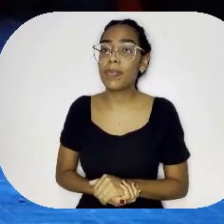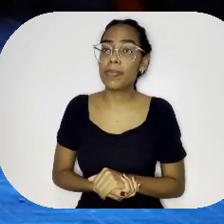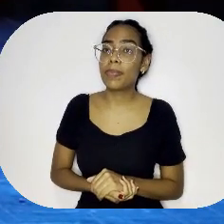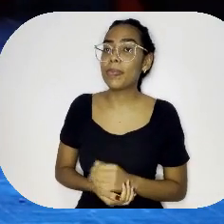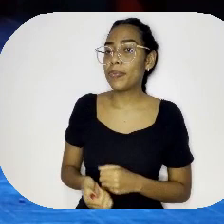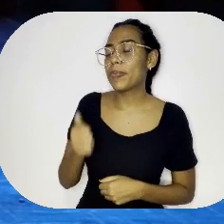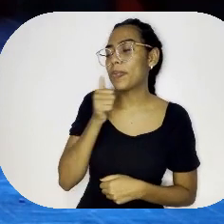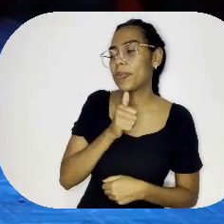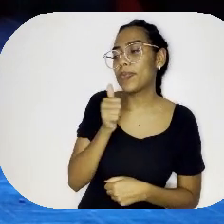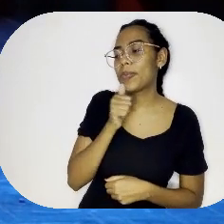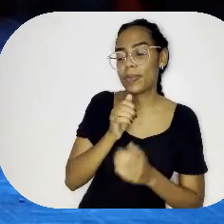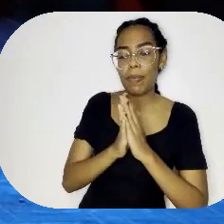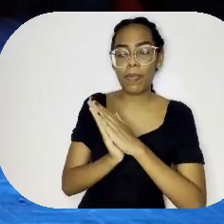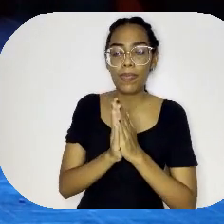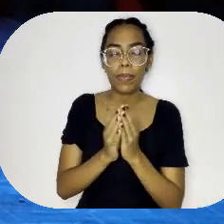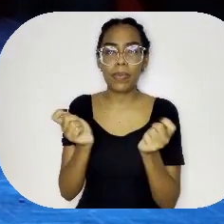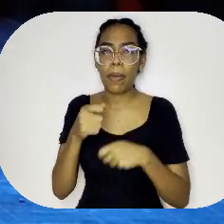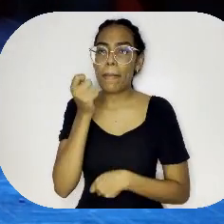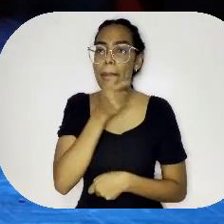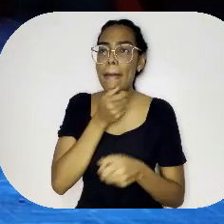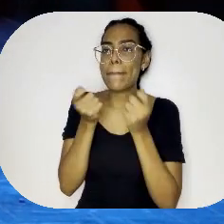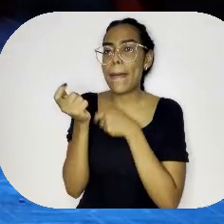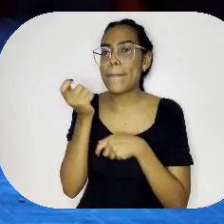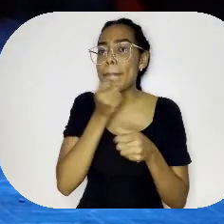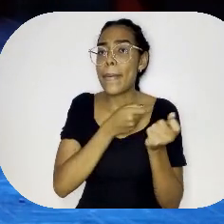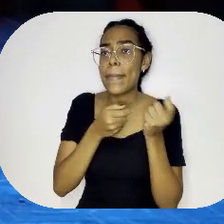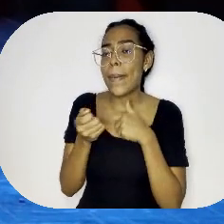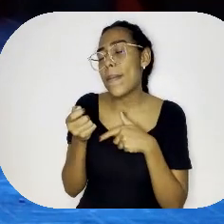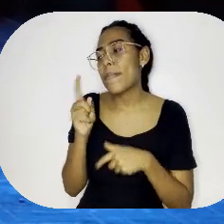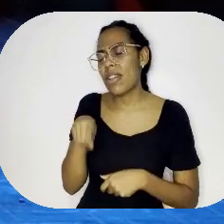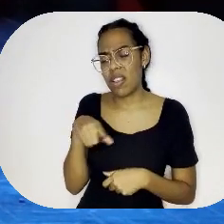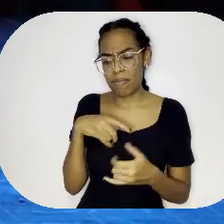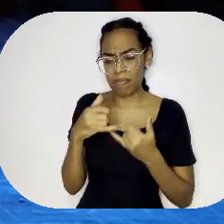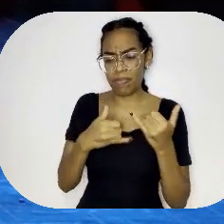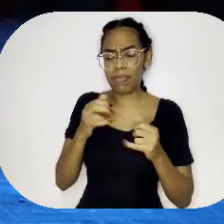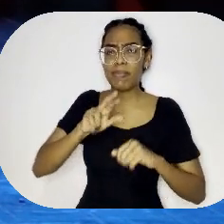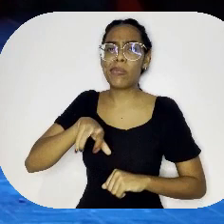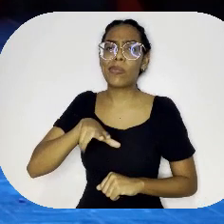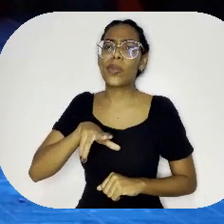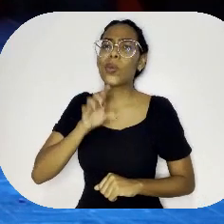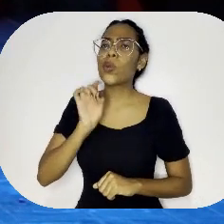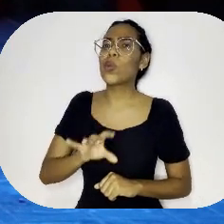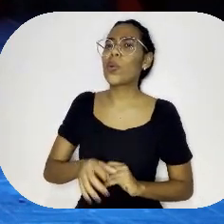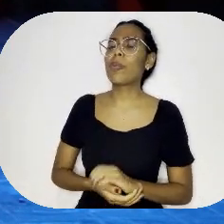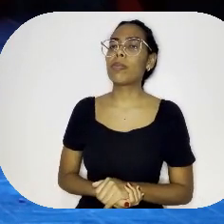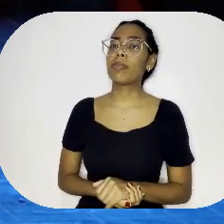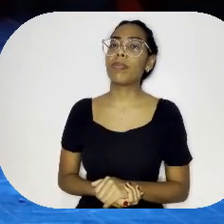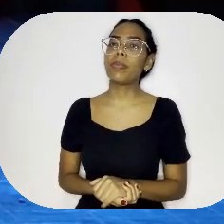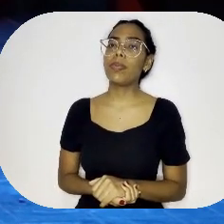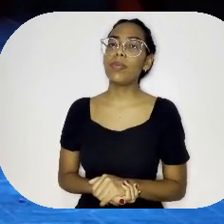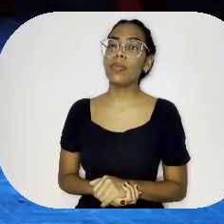vir embrasar. Joga a mãozinha pro alto que a brincadeira já vai começar. E a bonequinha tá cheia